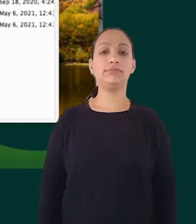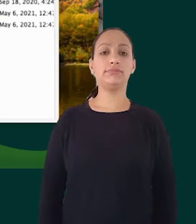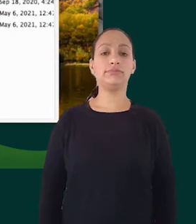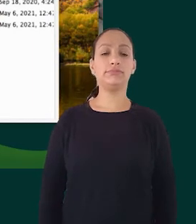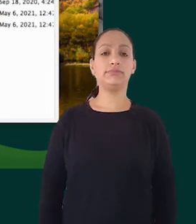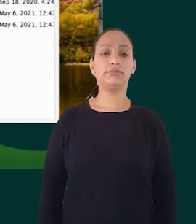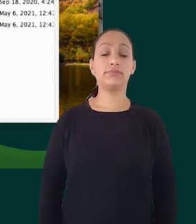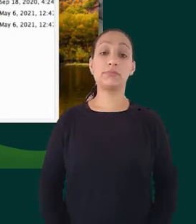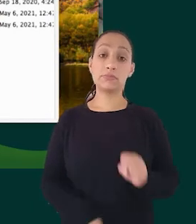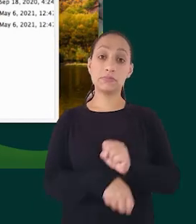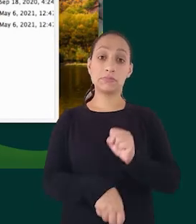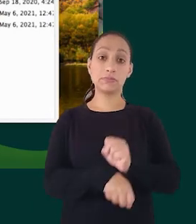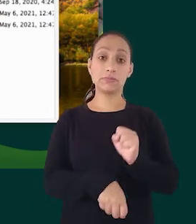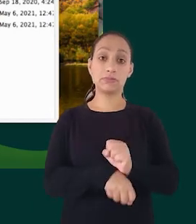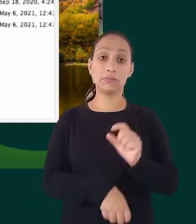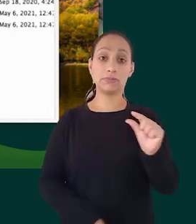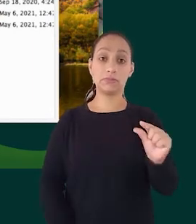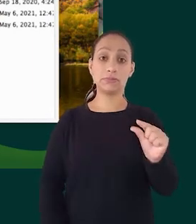Só um momentinho.